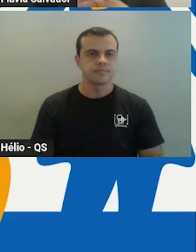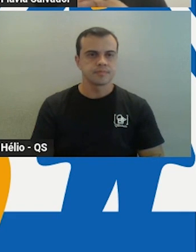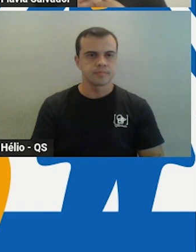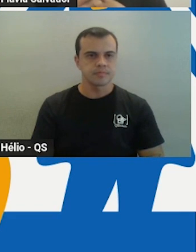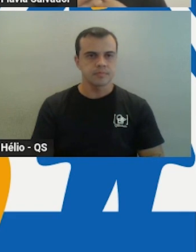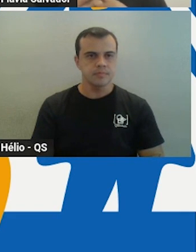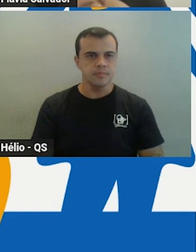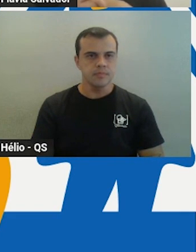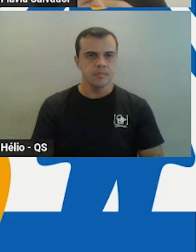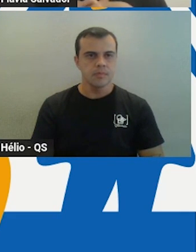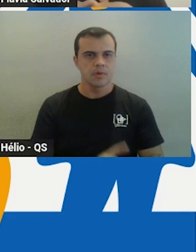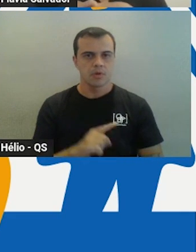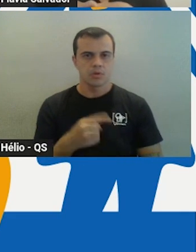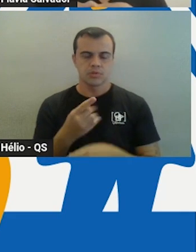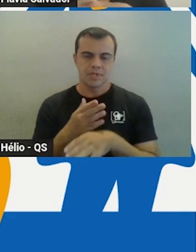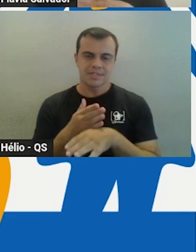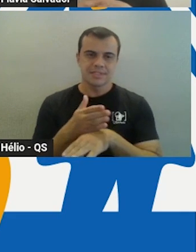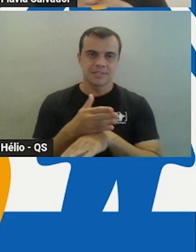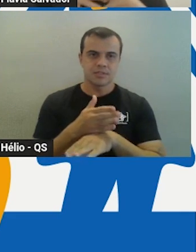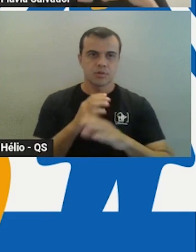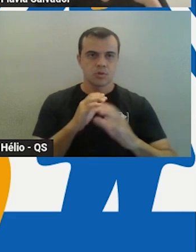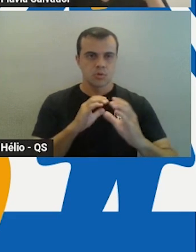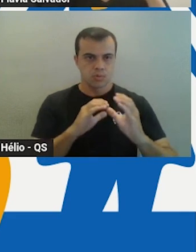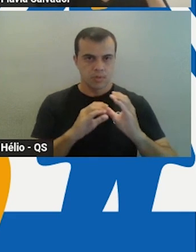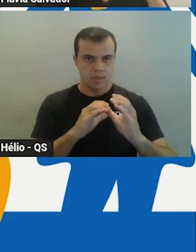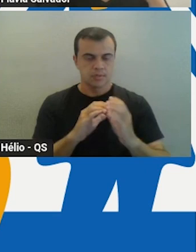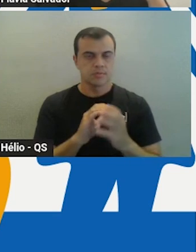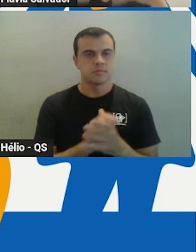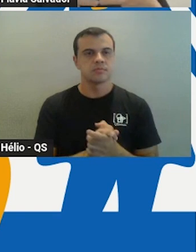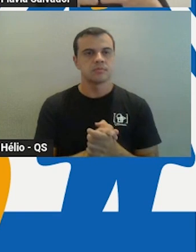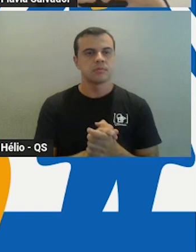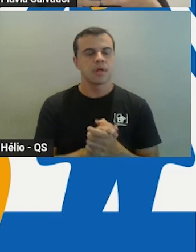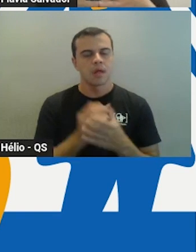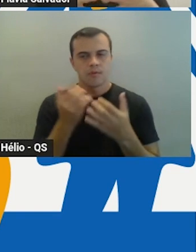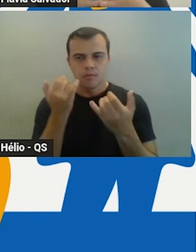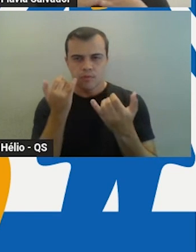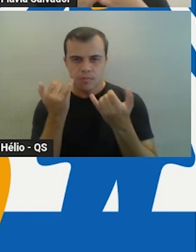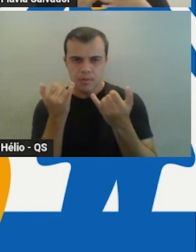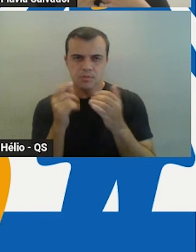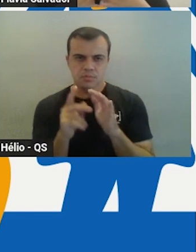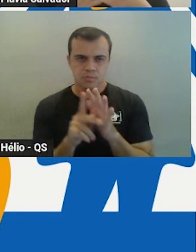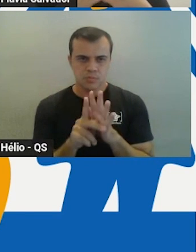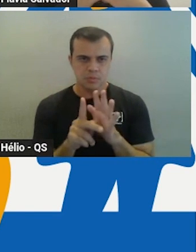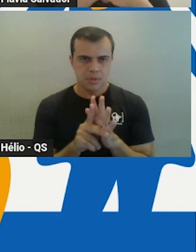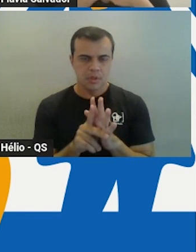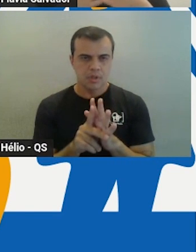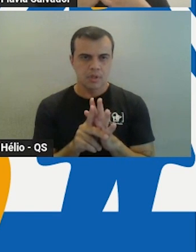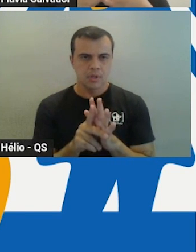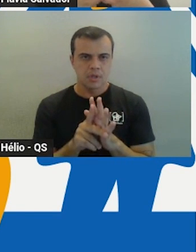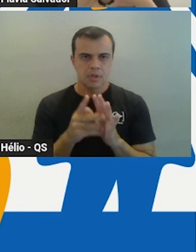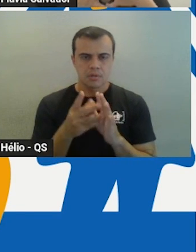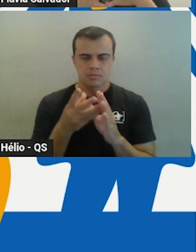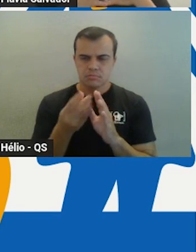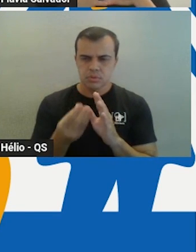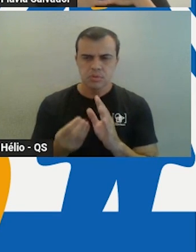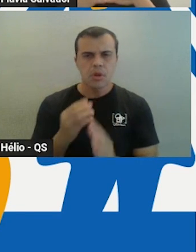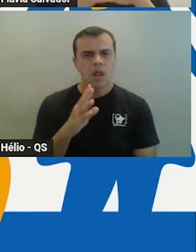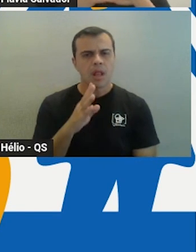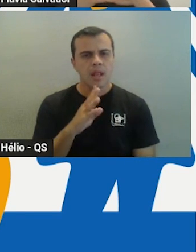o acesso nosso à comunicação e à informação especificamente, ele é muito